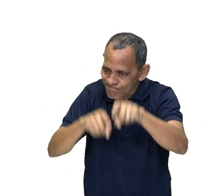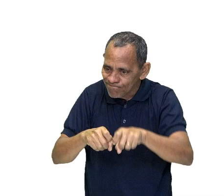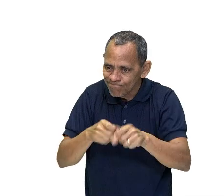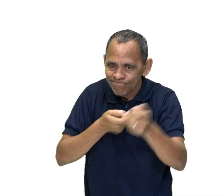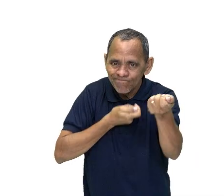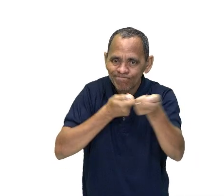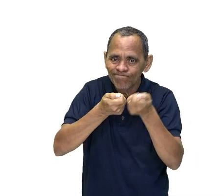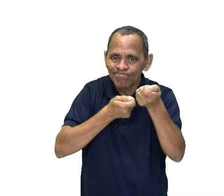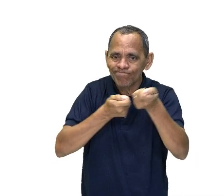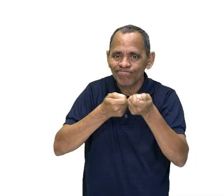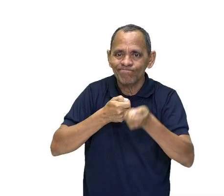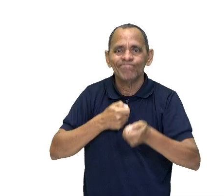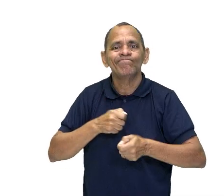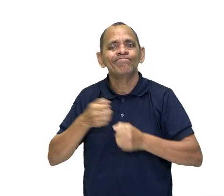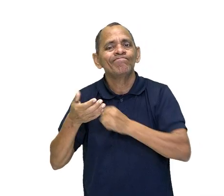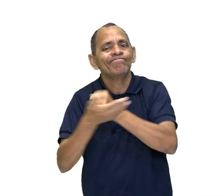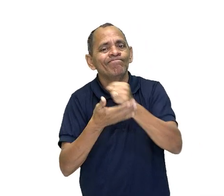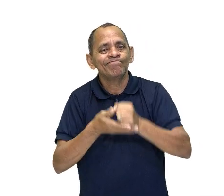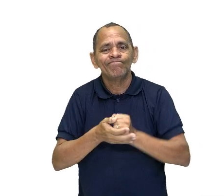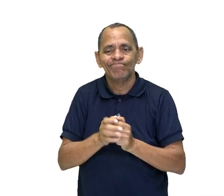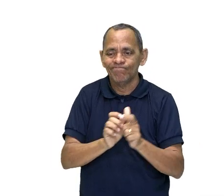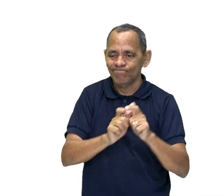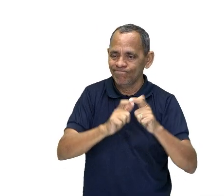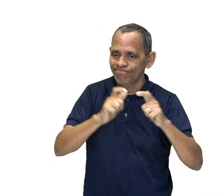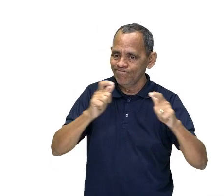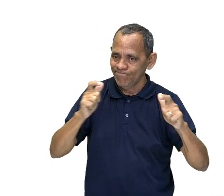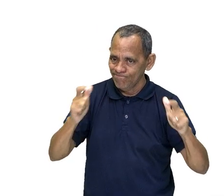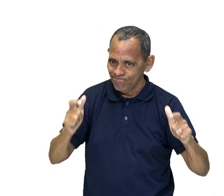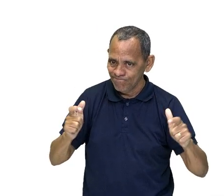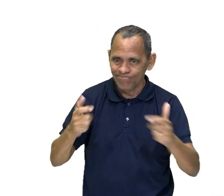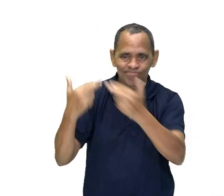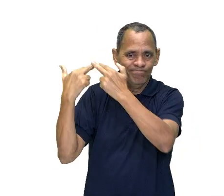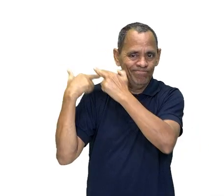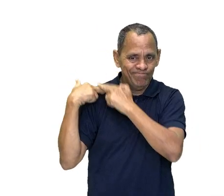controlada ali basicamente pelos grandes latifundiários e grandes